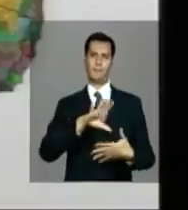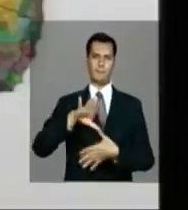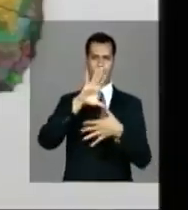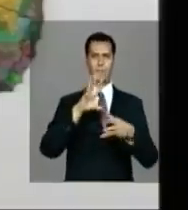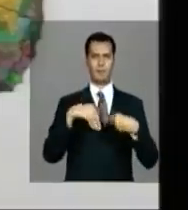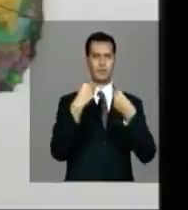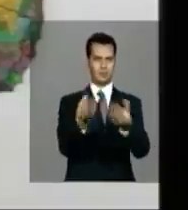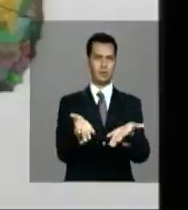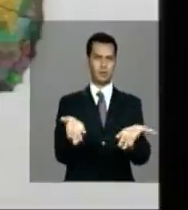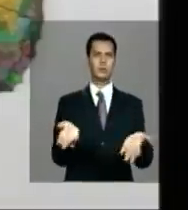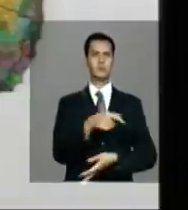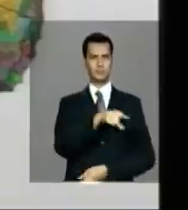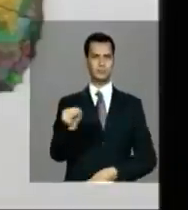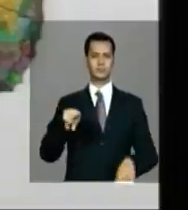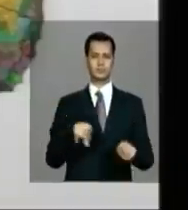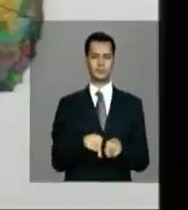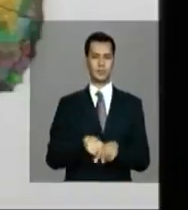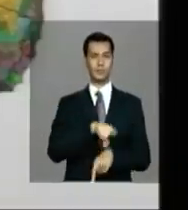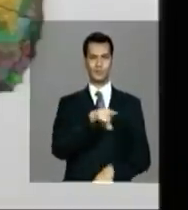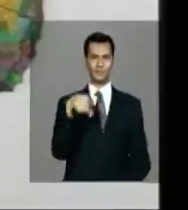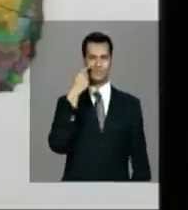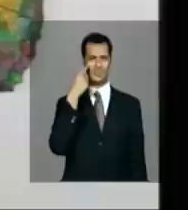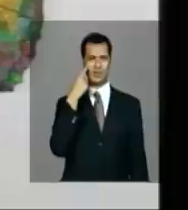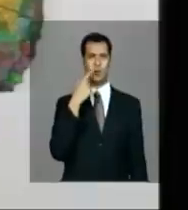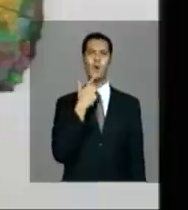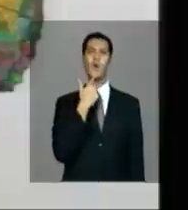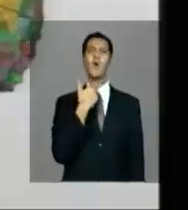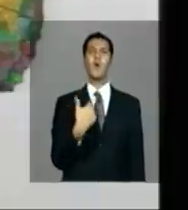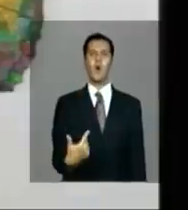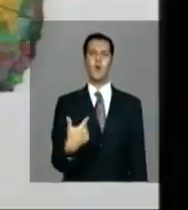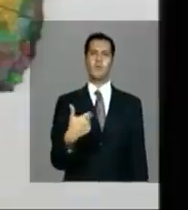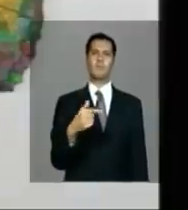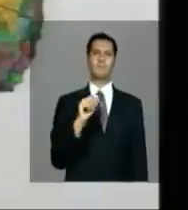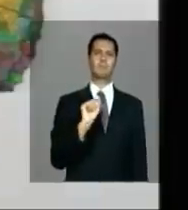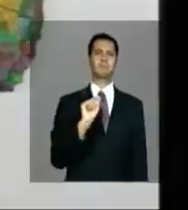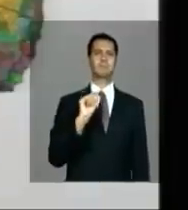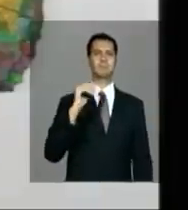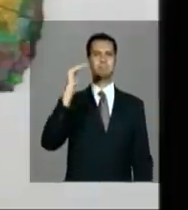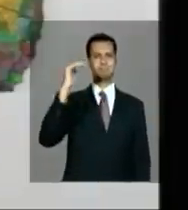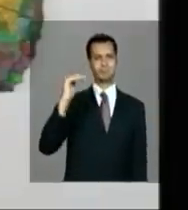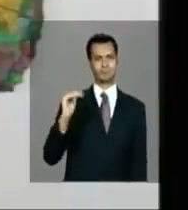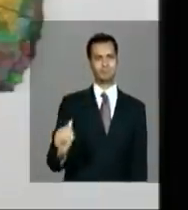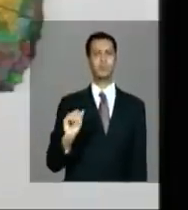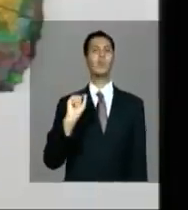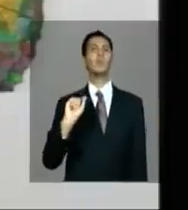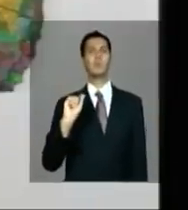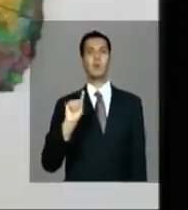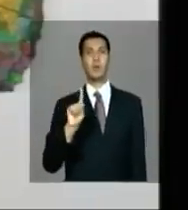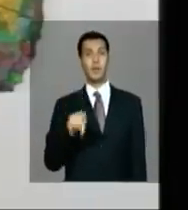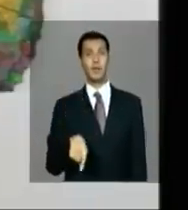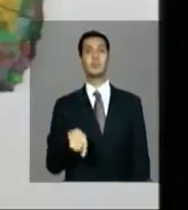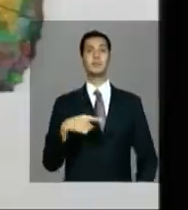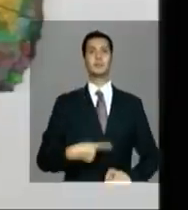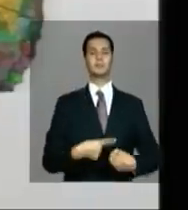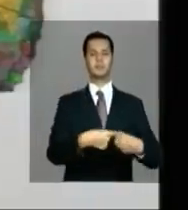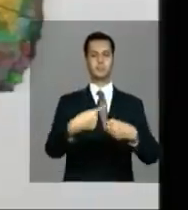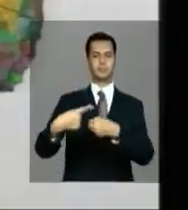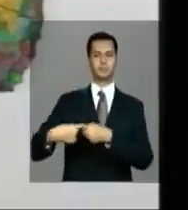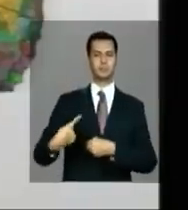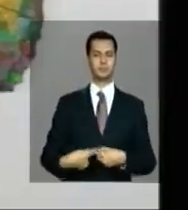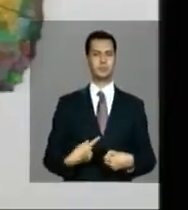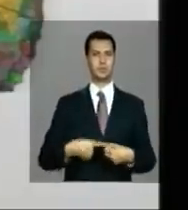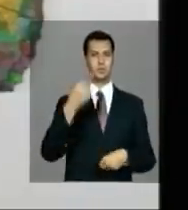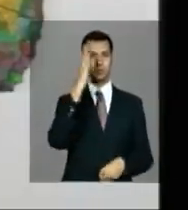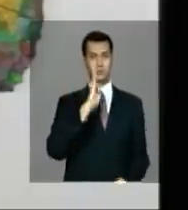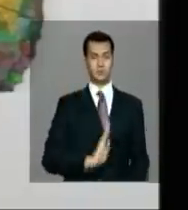vocês vão ver que a s gradação de cores essa diversidade de cores e gradação de cores representam todos os municípios do Brasil